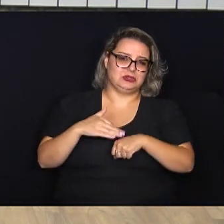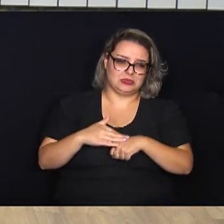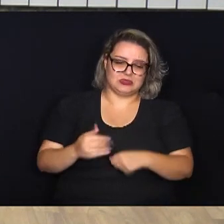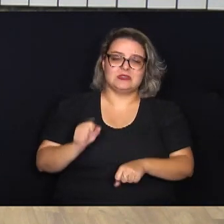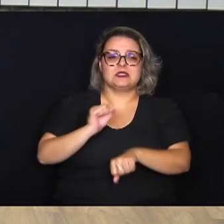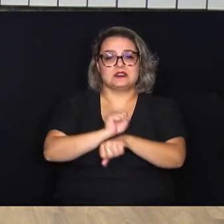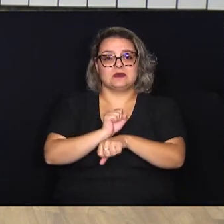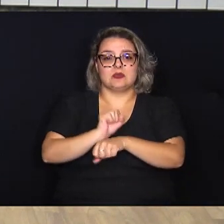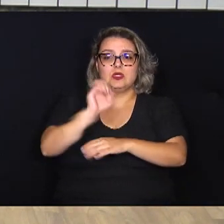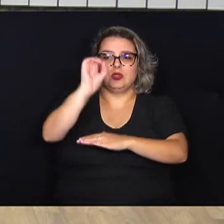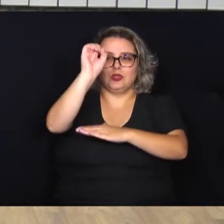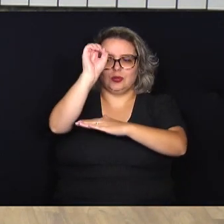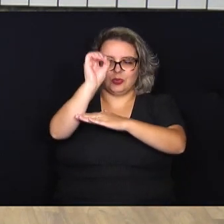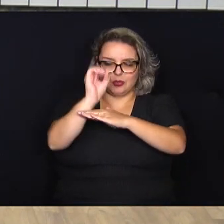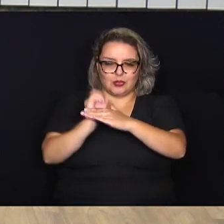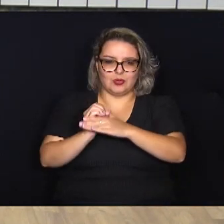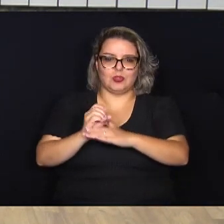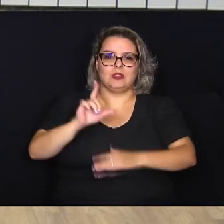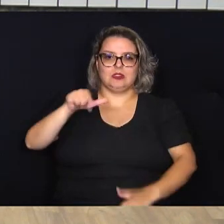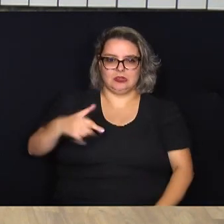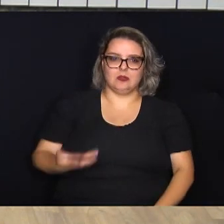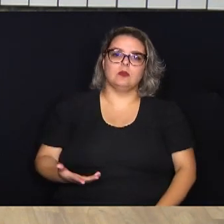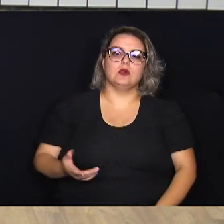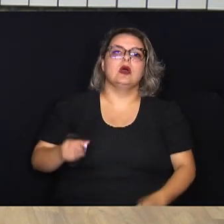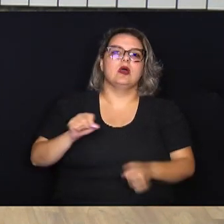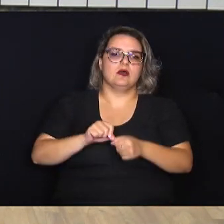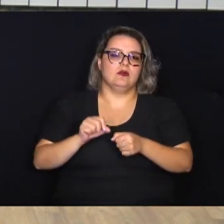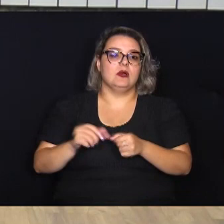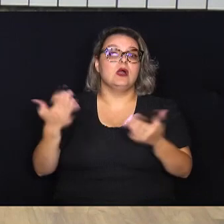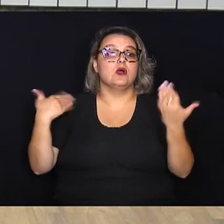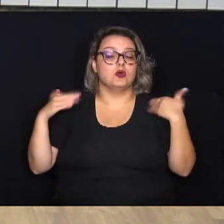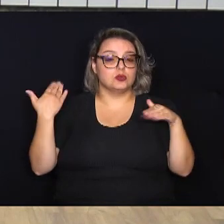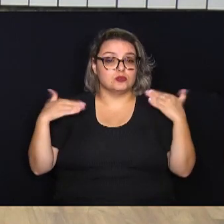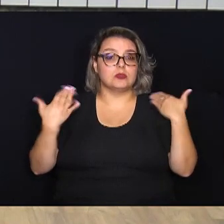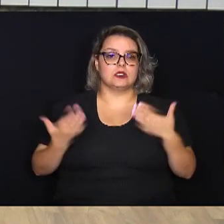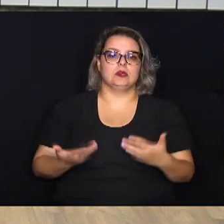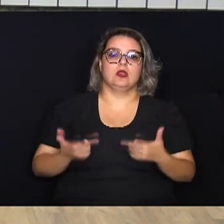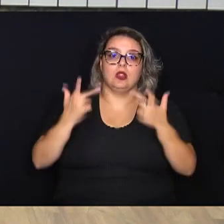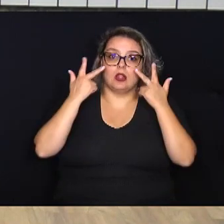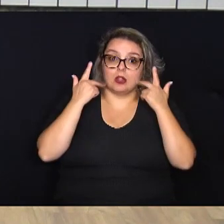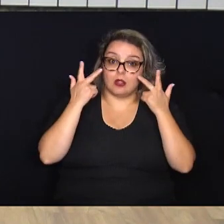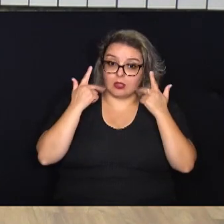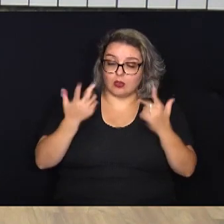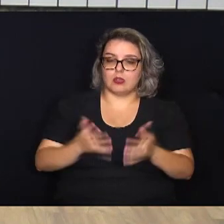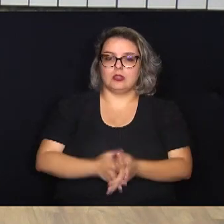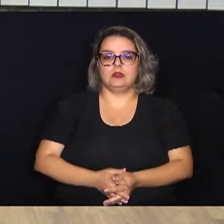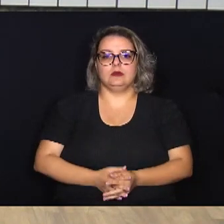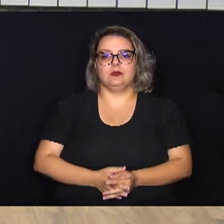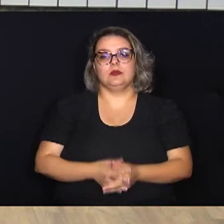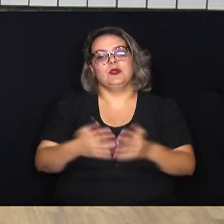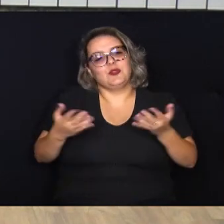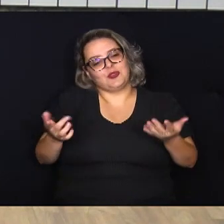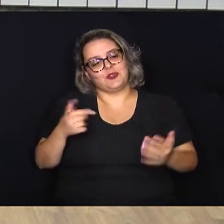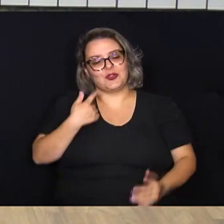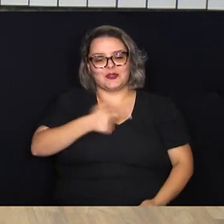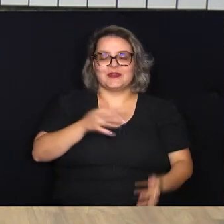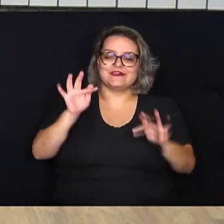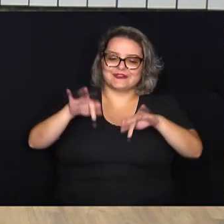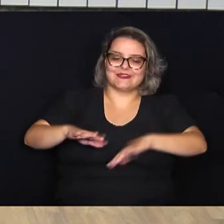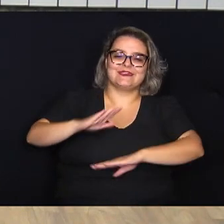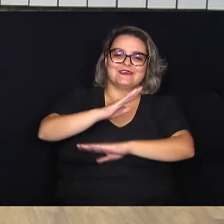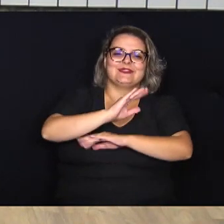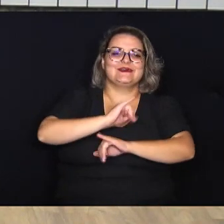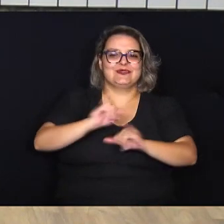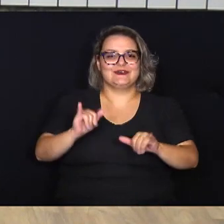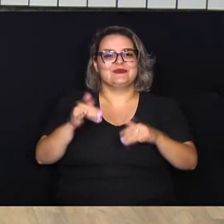Espere o sol baixar, depois do pôr do sol você faz esse passeio tranquilamente. E a gente encerra o Câmara Notícia